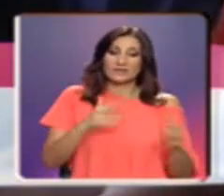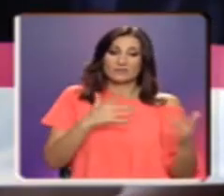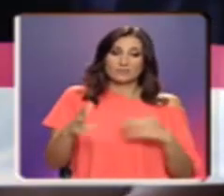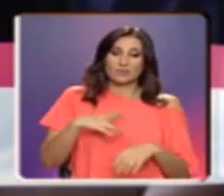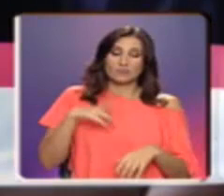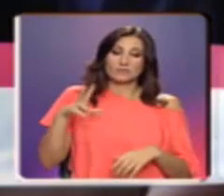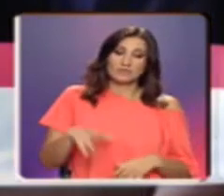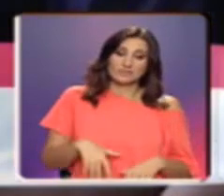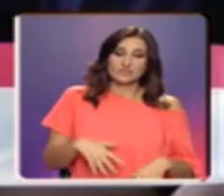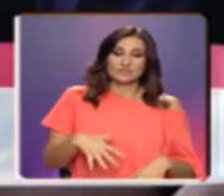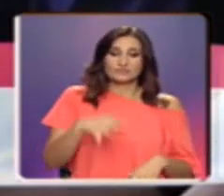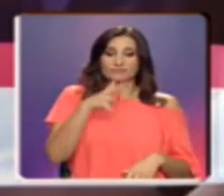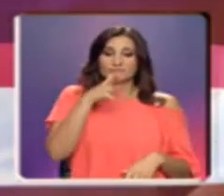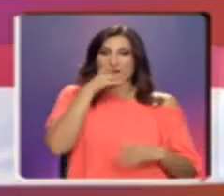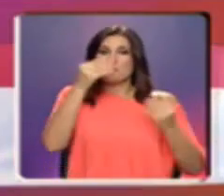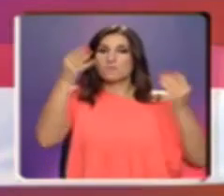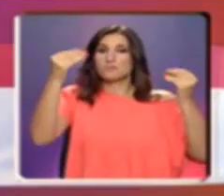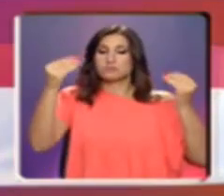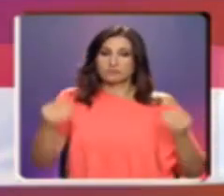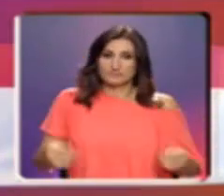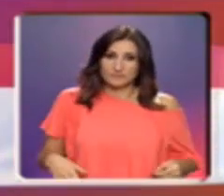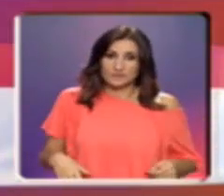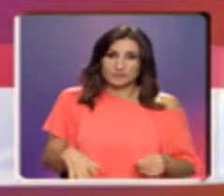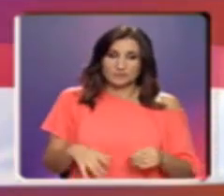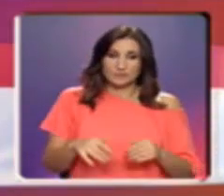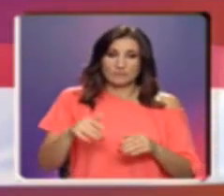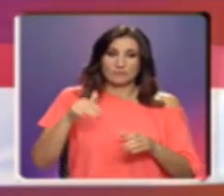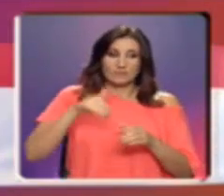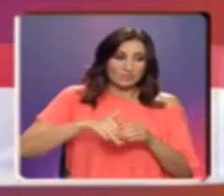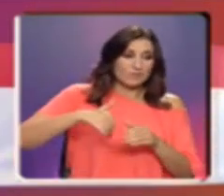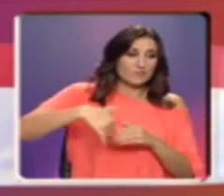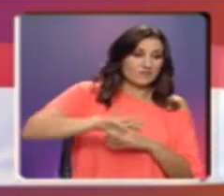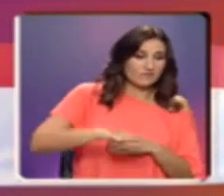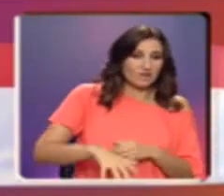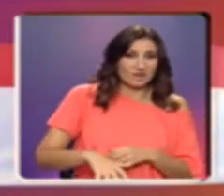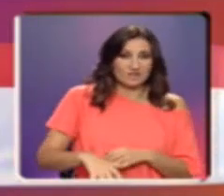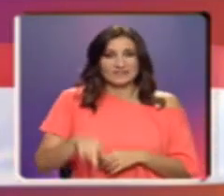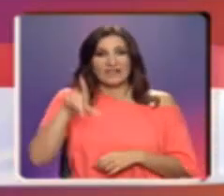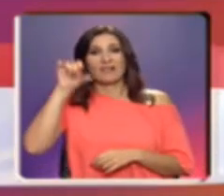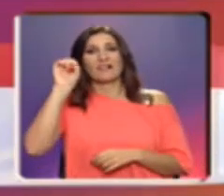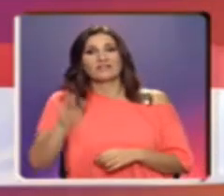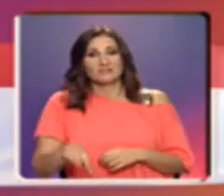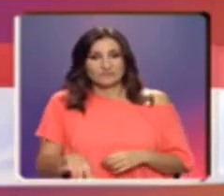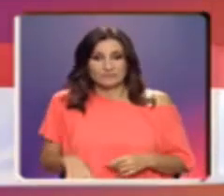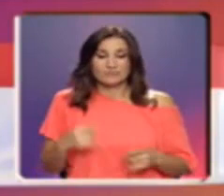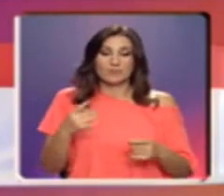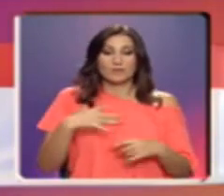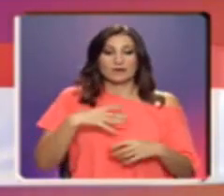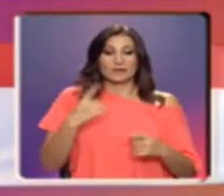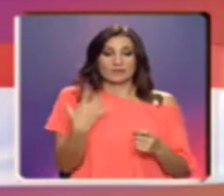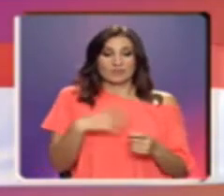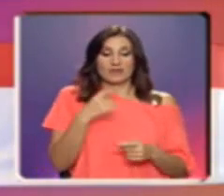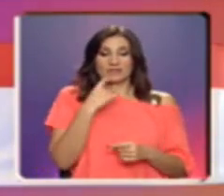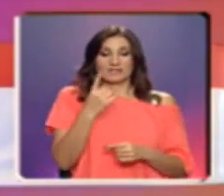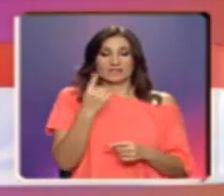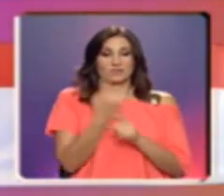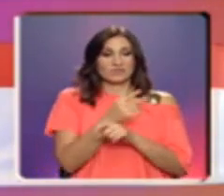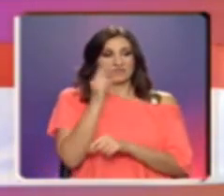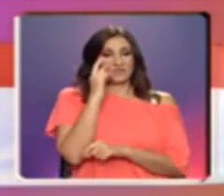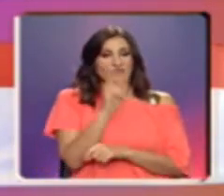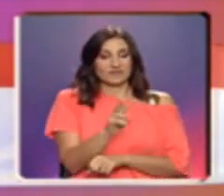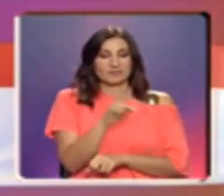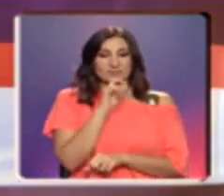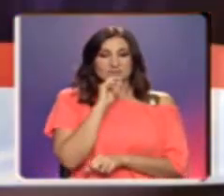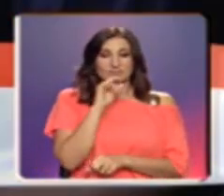português, infelizmente, está cheio, por dentro e por fora, é trampa. O que significa que aquilo que nós vamos olhar é um candidato